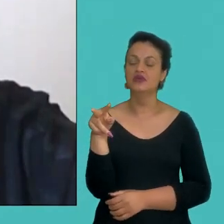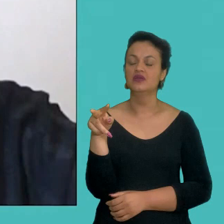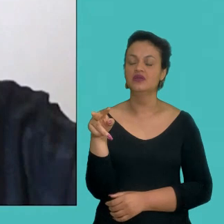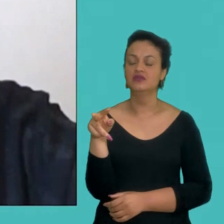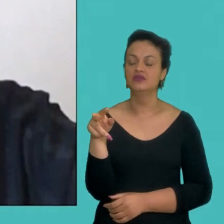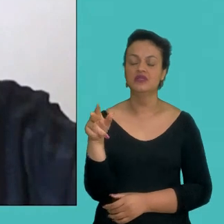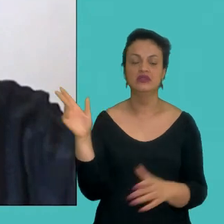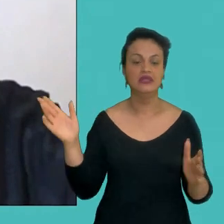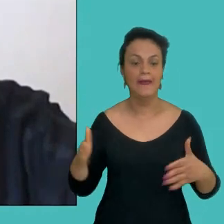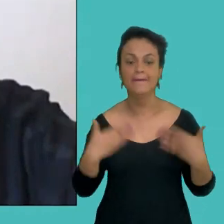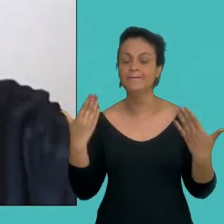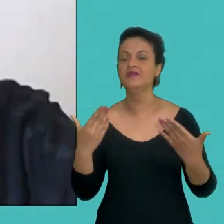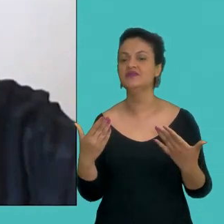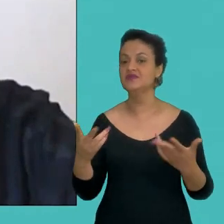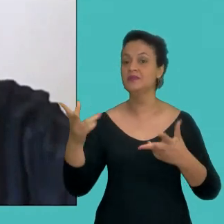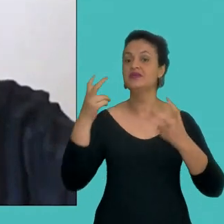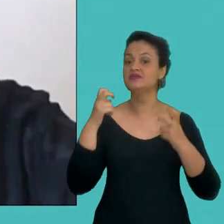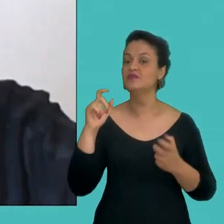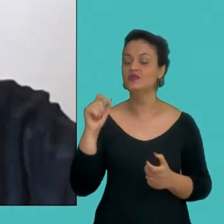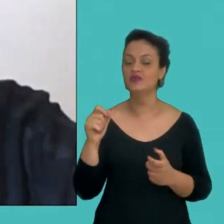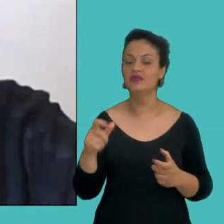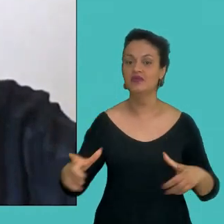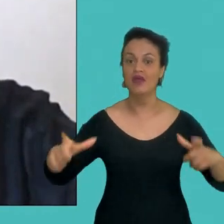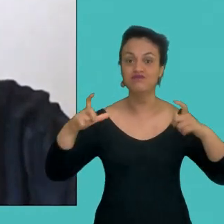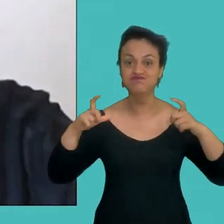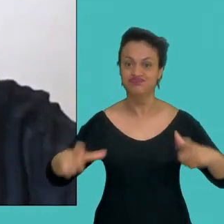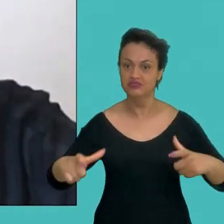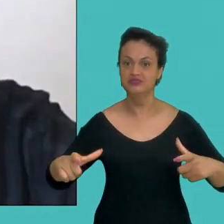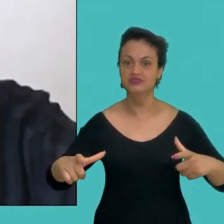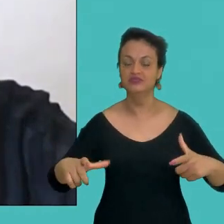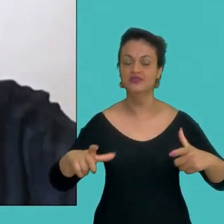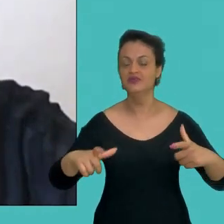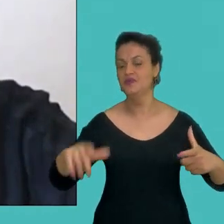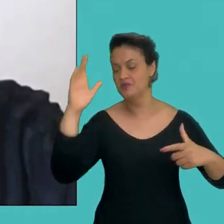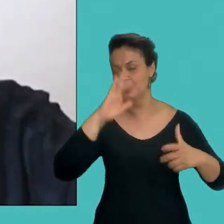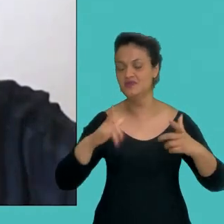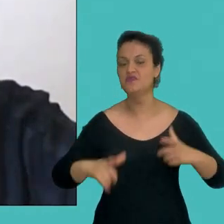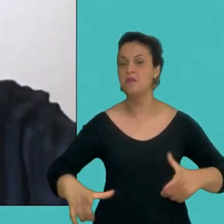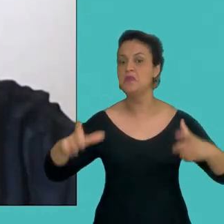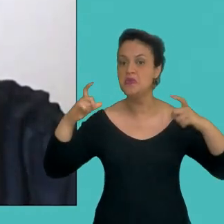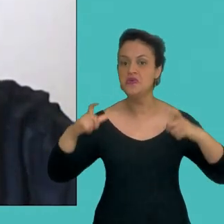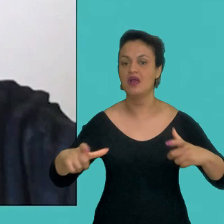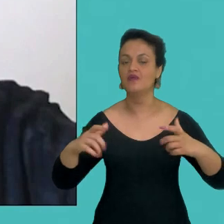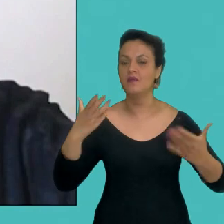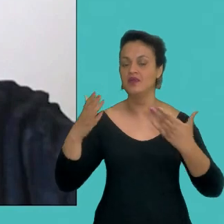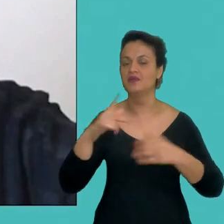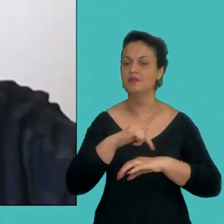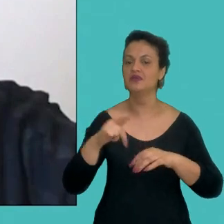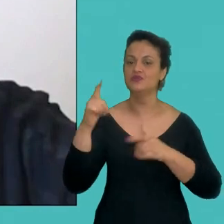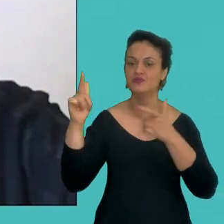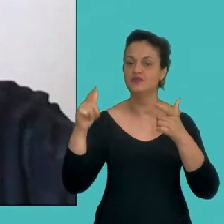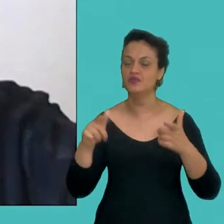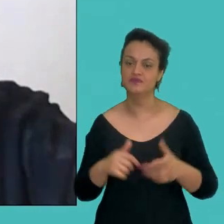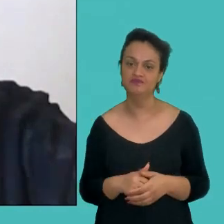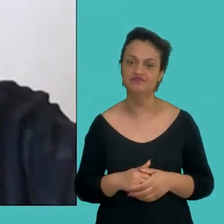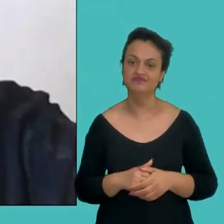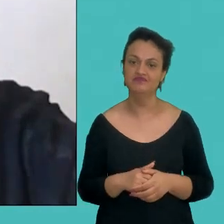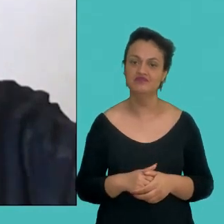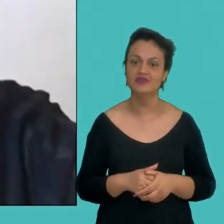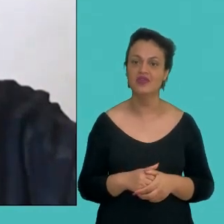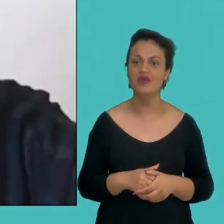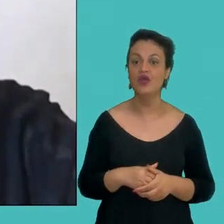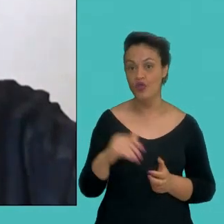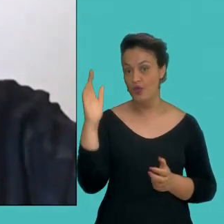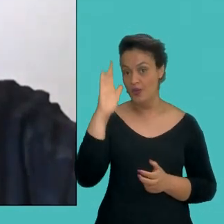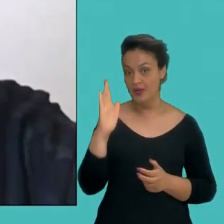grande, e você olha para aquilo e, de repente, você se dá conta do tamanho do buraco. No Brasil, ele foi maior do que em outros lugares.